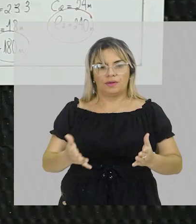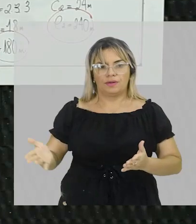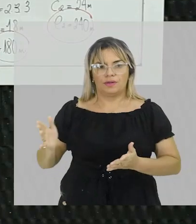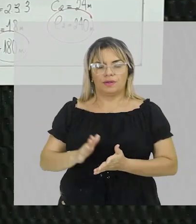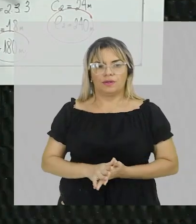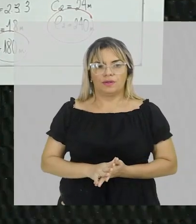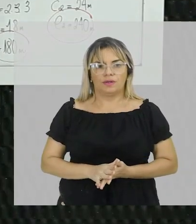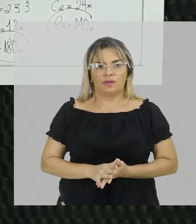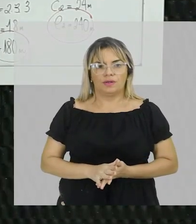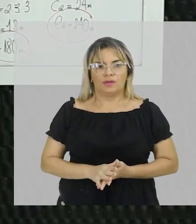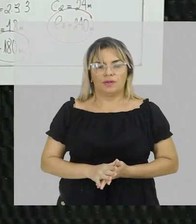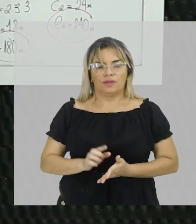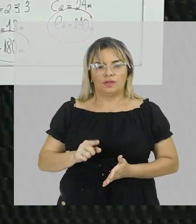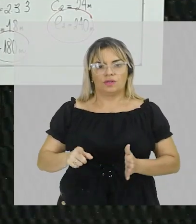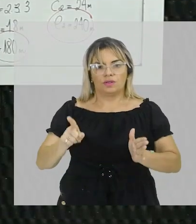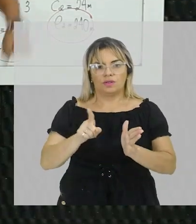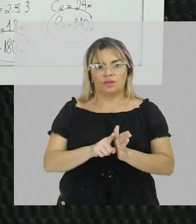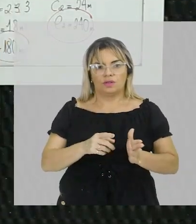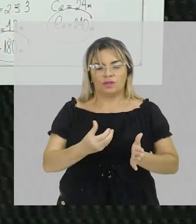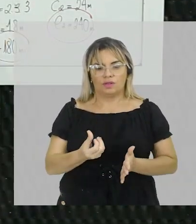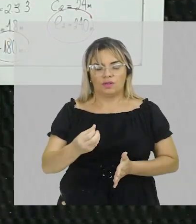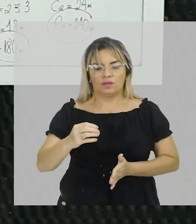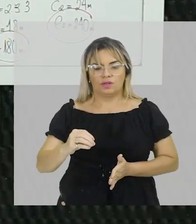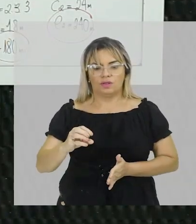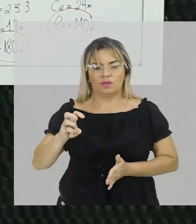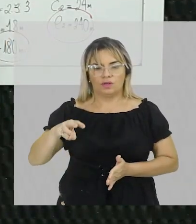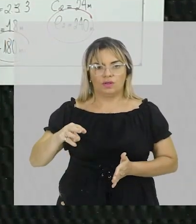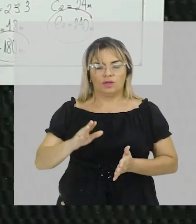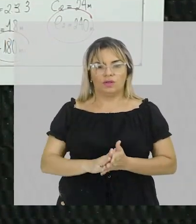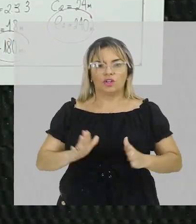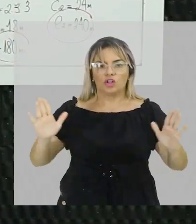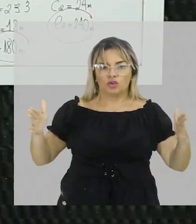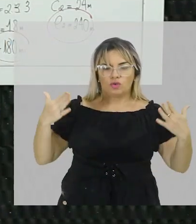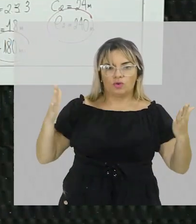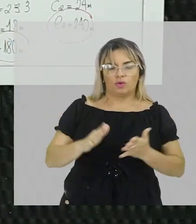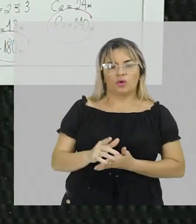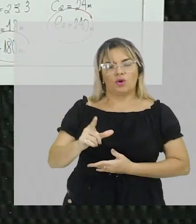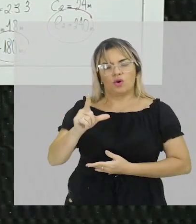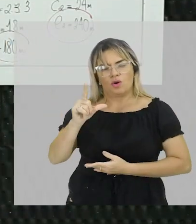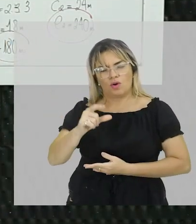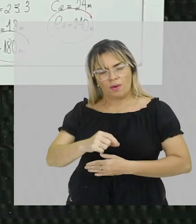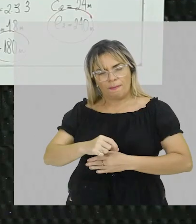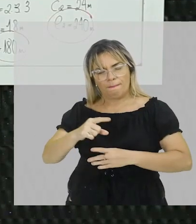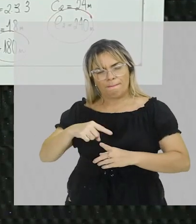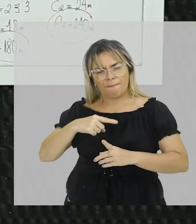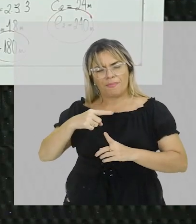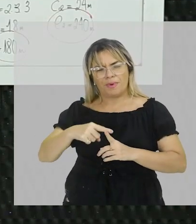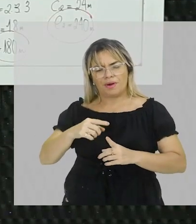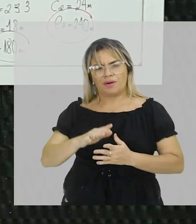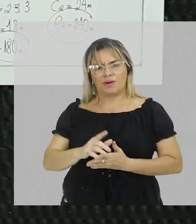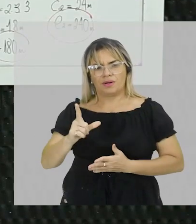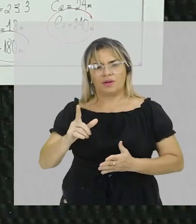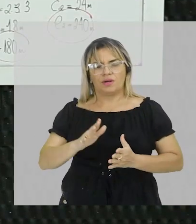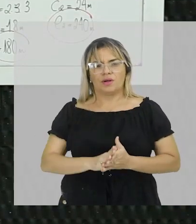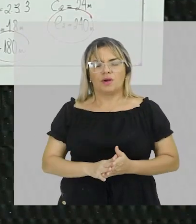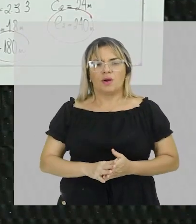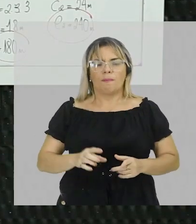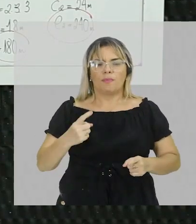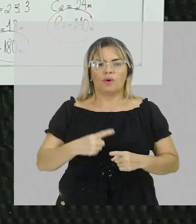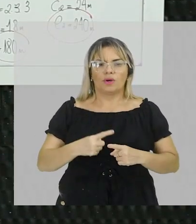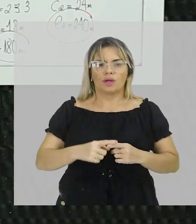uma diferença de 60 metros, né? A criança lá se divertiu um pouquinho mais do que a outra, porque andou mais metros por estar